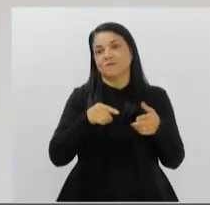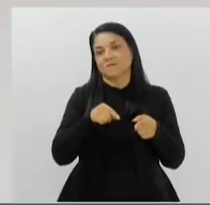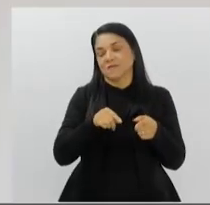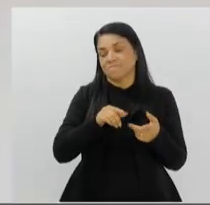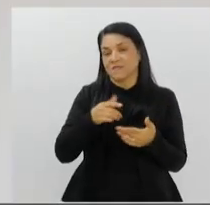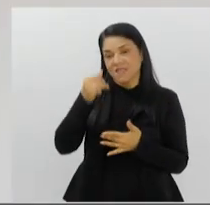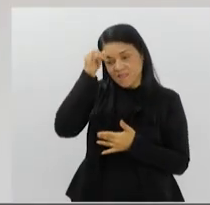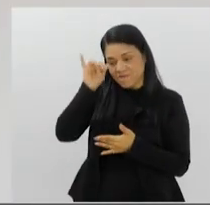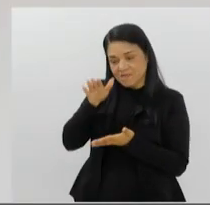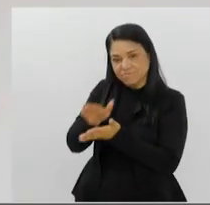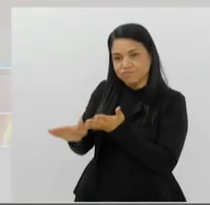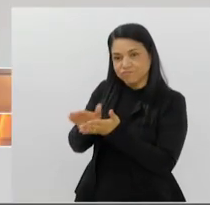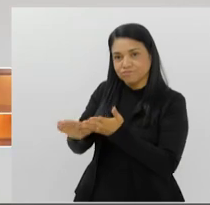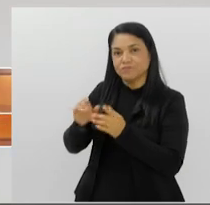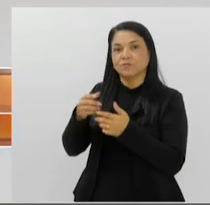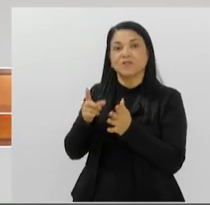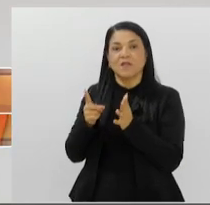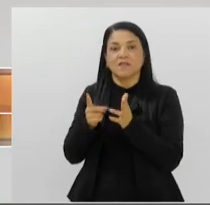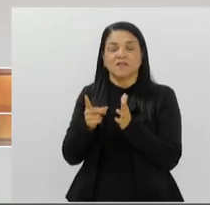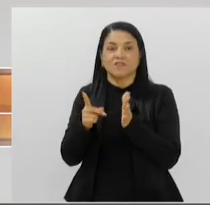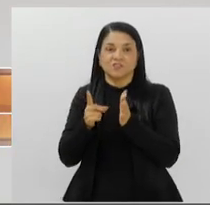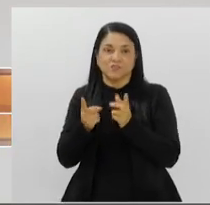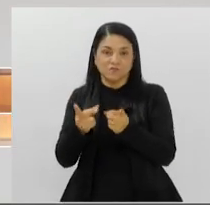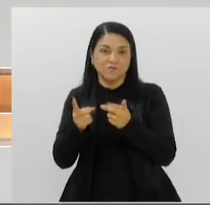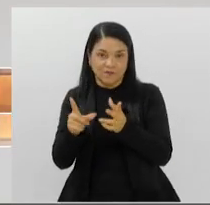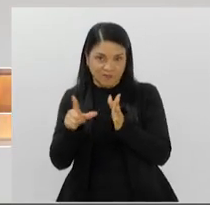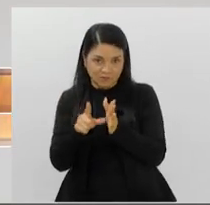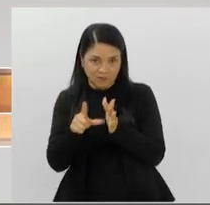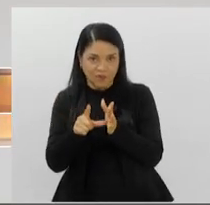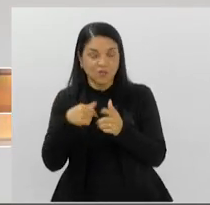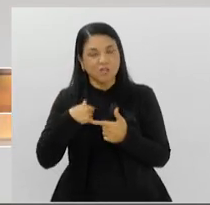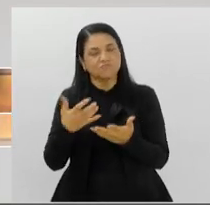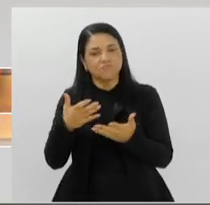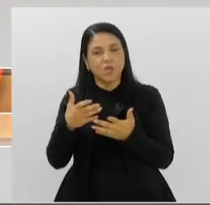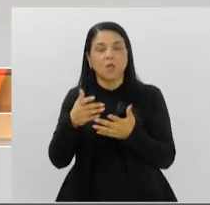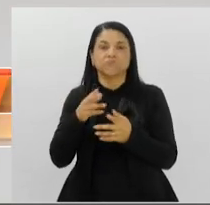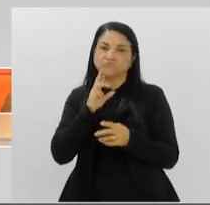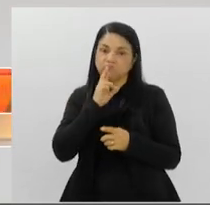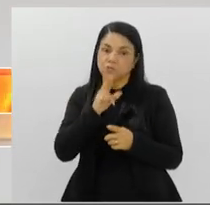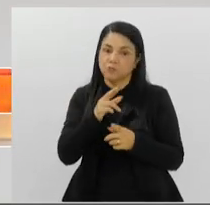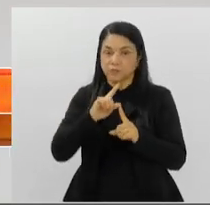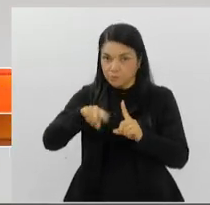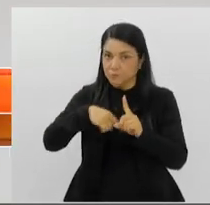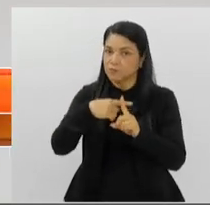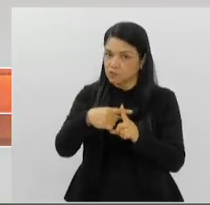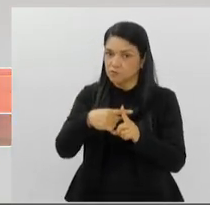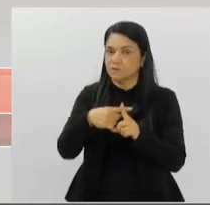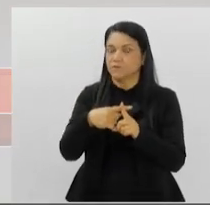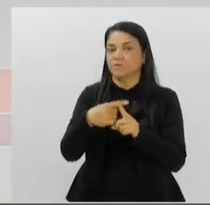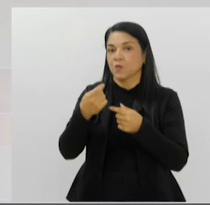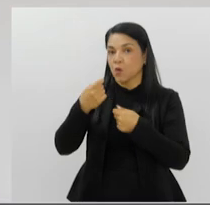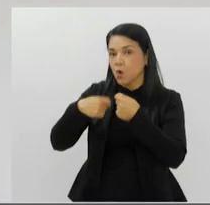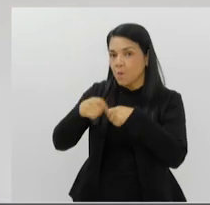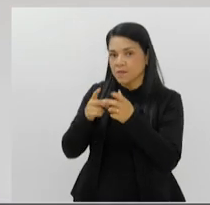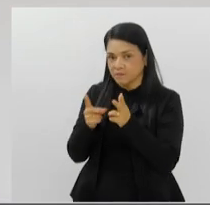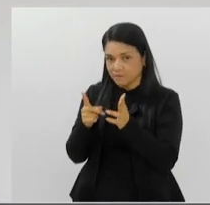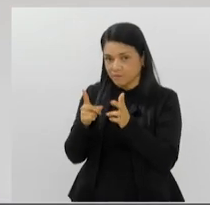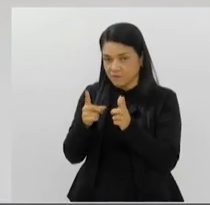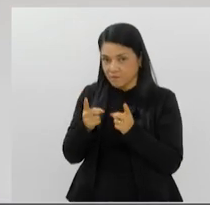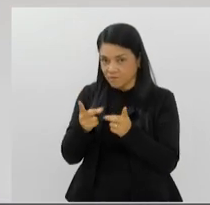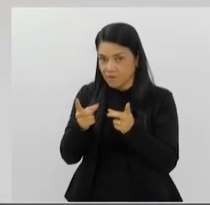um momento que a gente espera que tenha um bom resultado no comércio, está precisando, muito embora existem